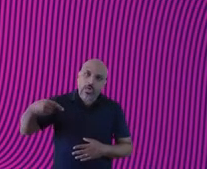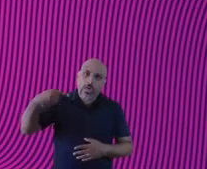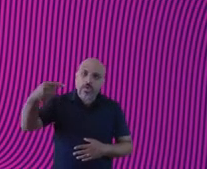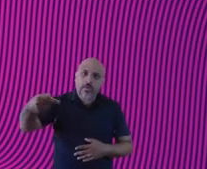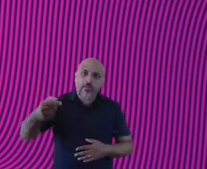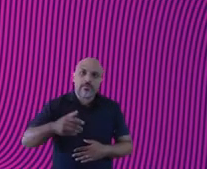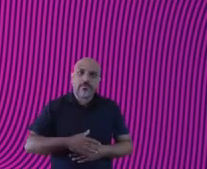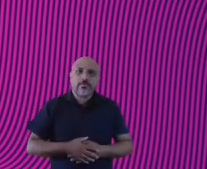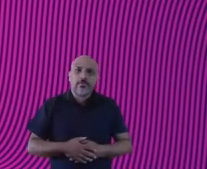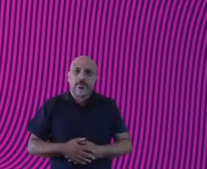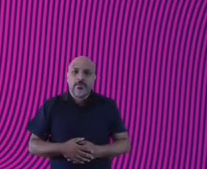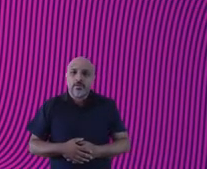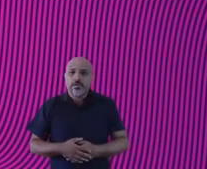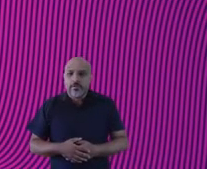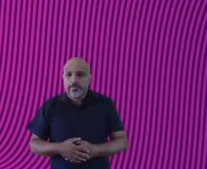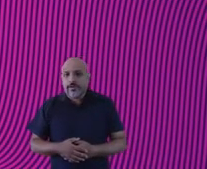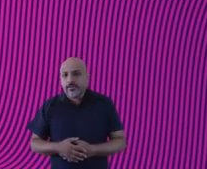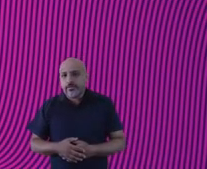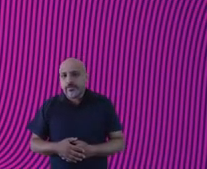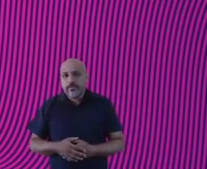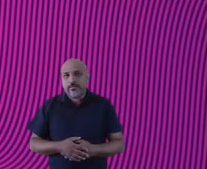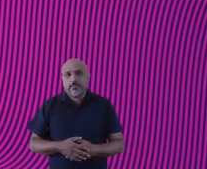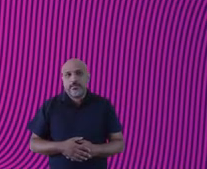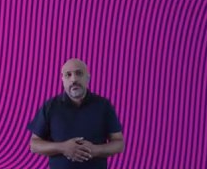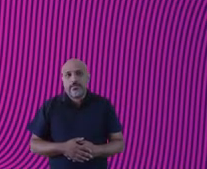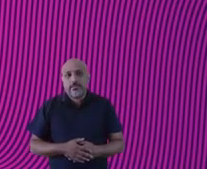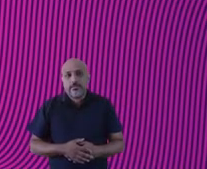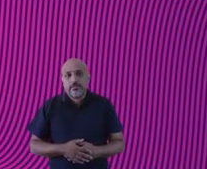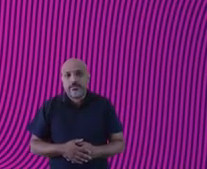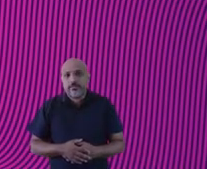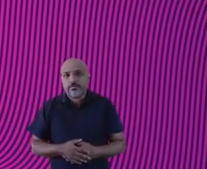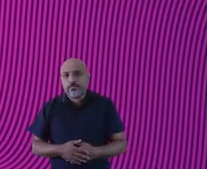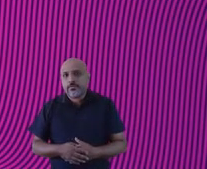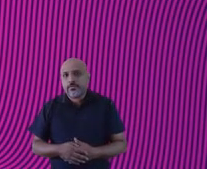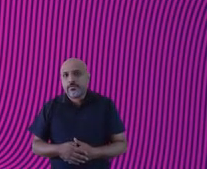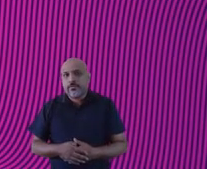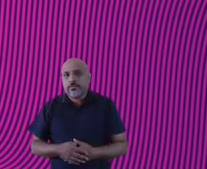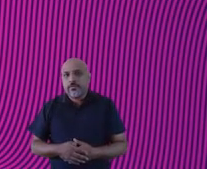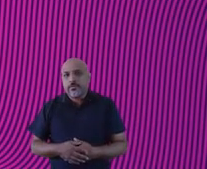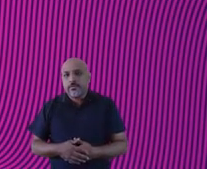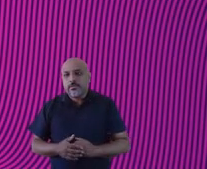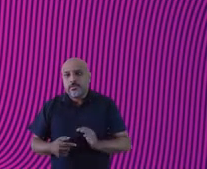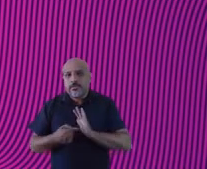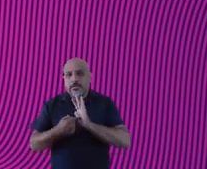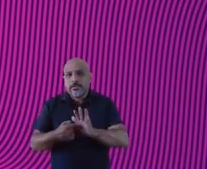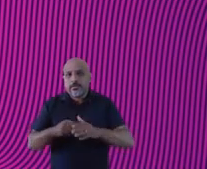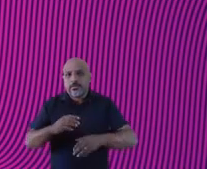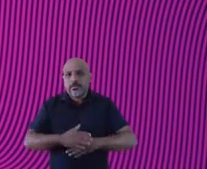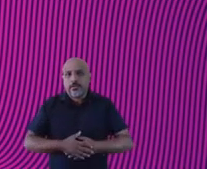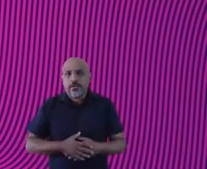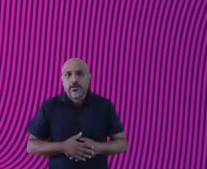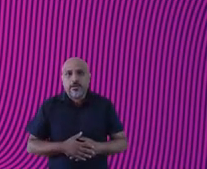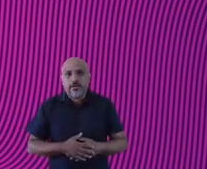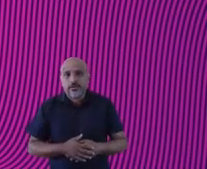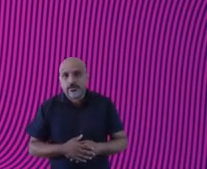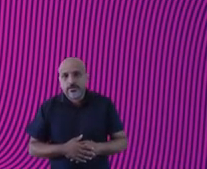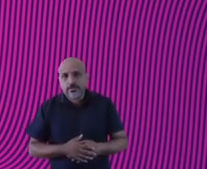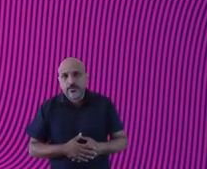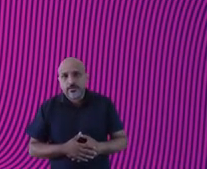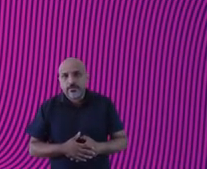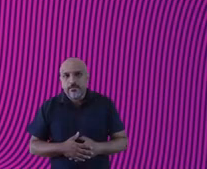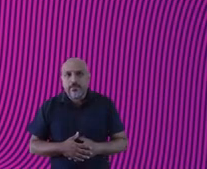dor lombar pelos ortopedistas, e aí chega na verdade, com anemia, às vezes com